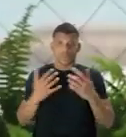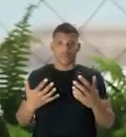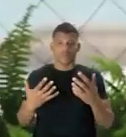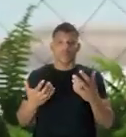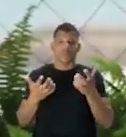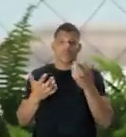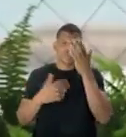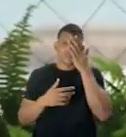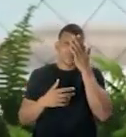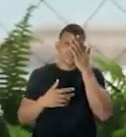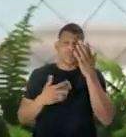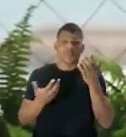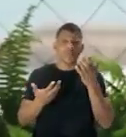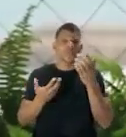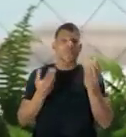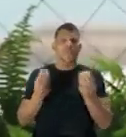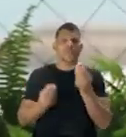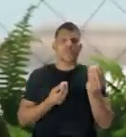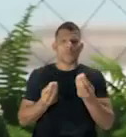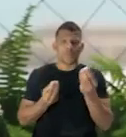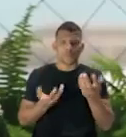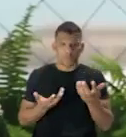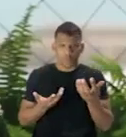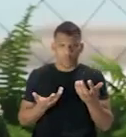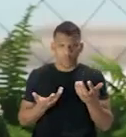Laraiá, Comé,